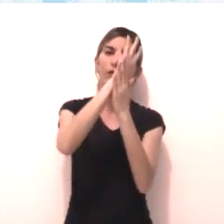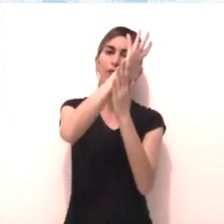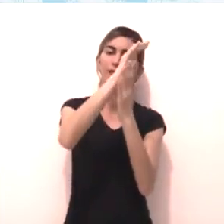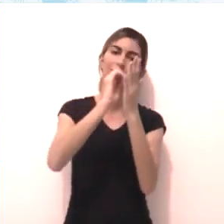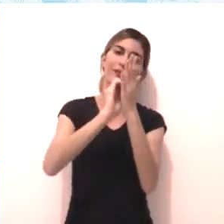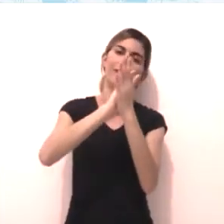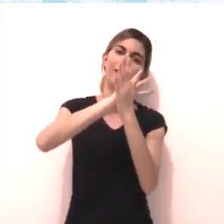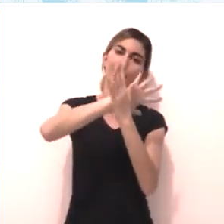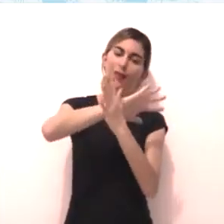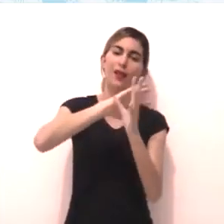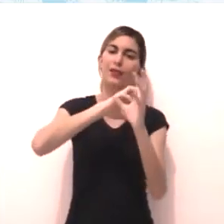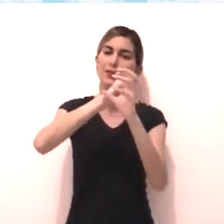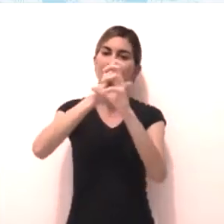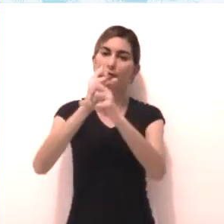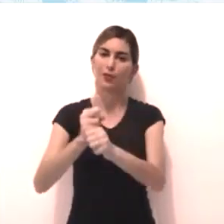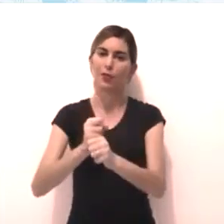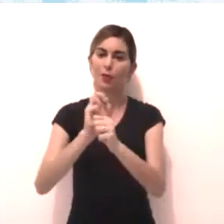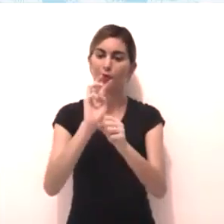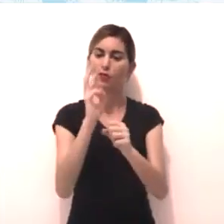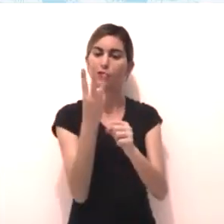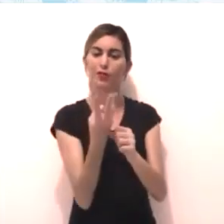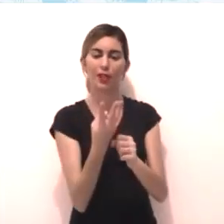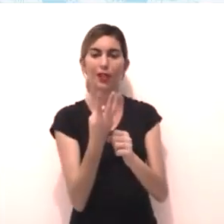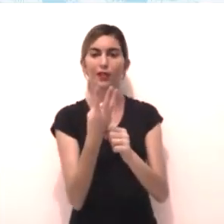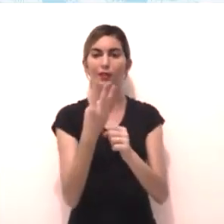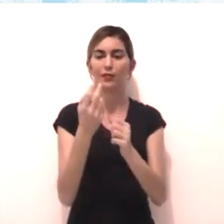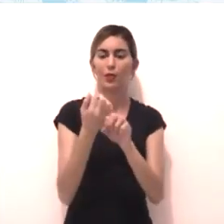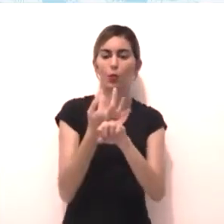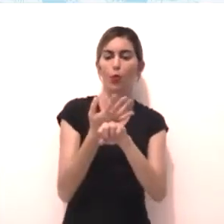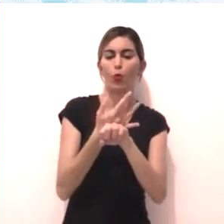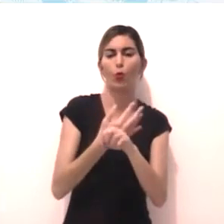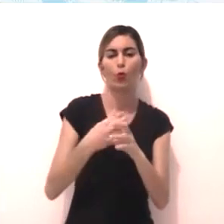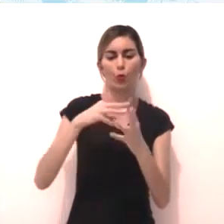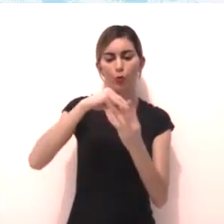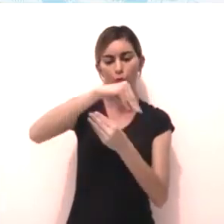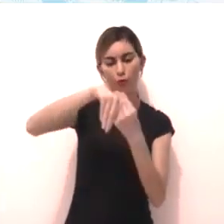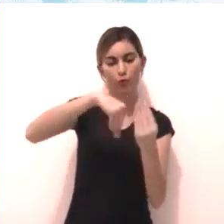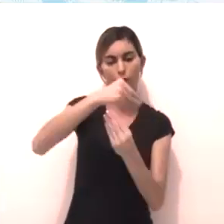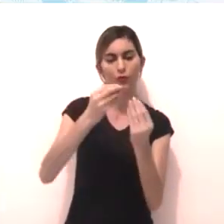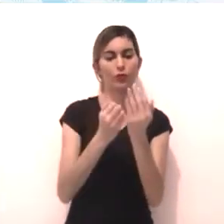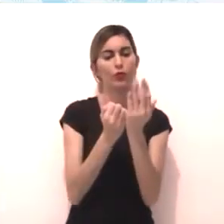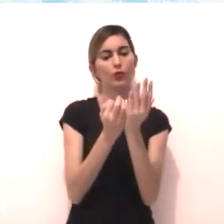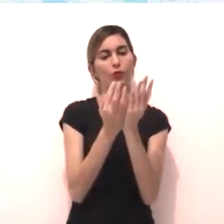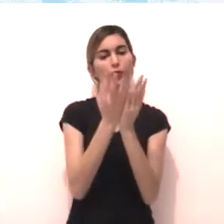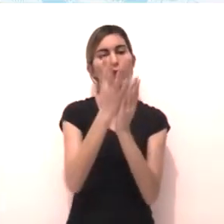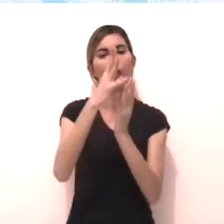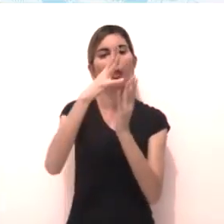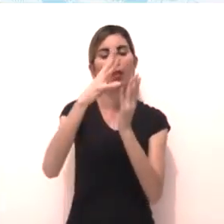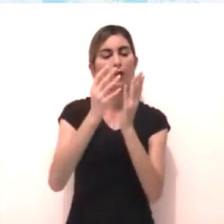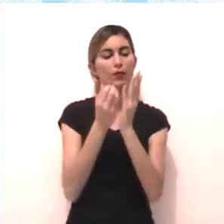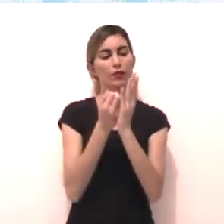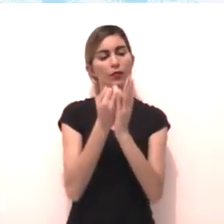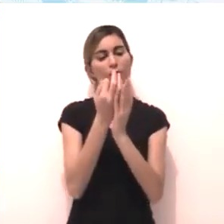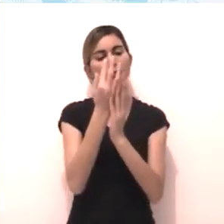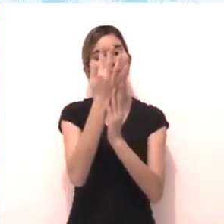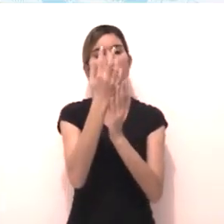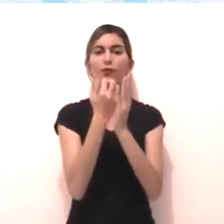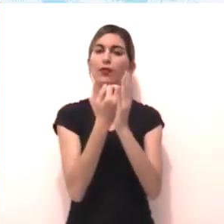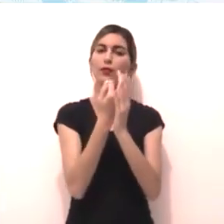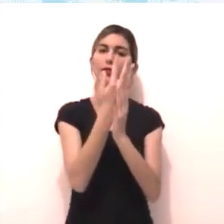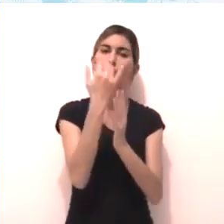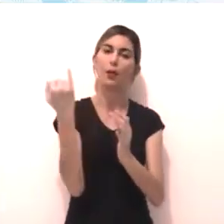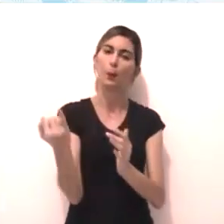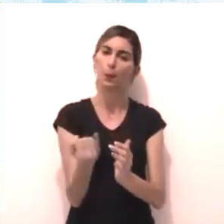fotossíntese. Ou seja, eu vou somar o gás carbônico mais água e energia solar. Existe um pigmento muito importante